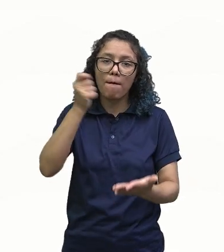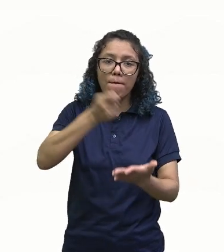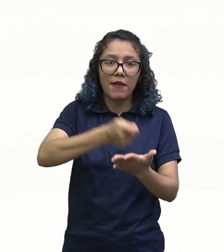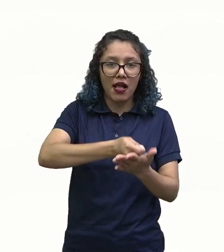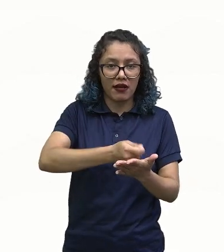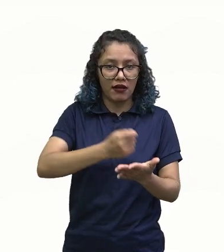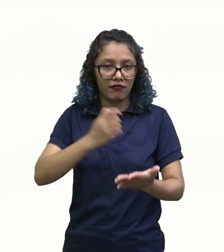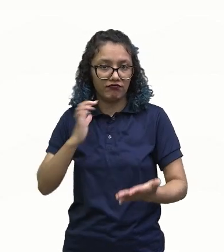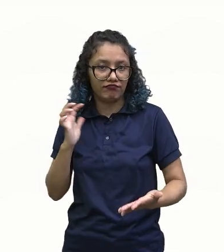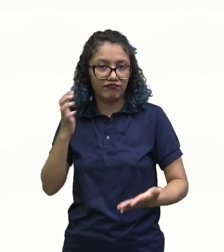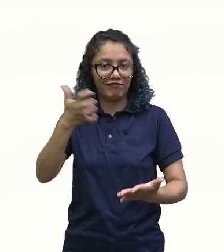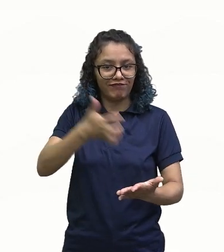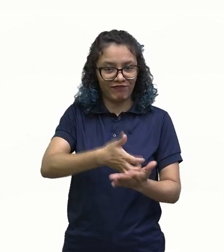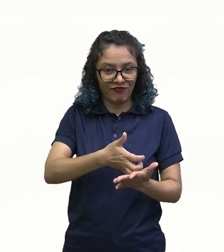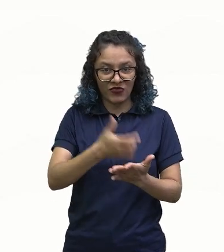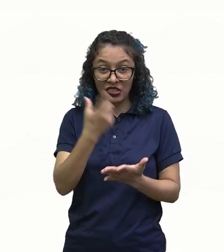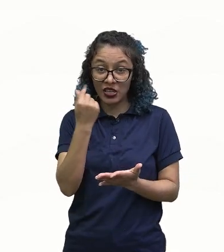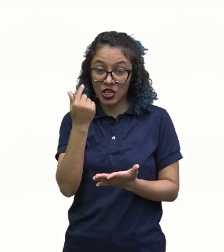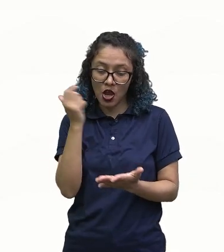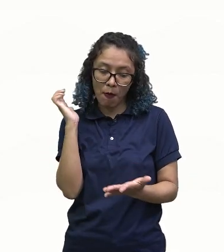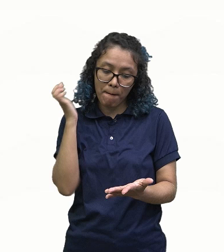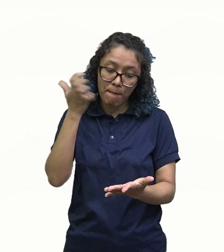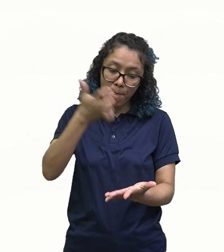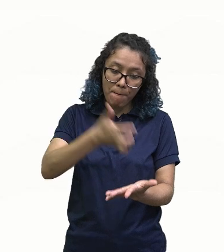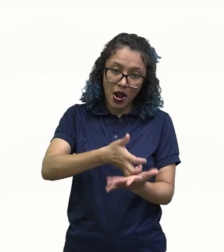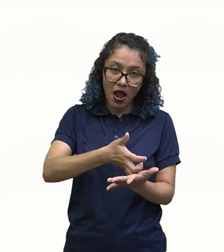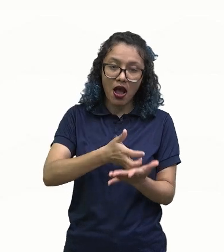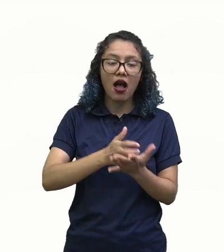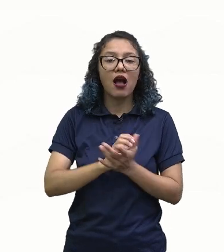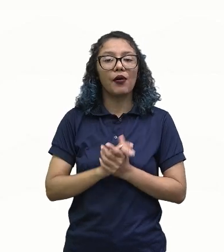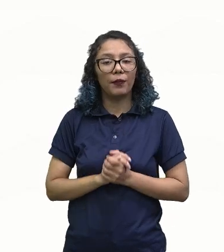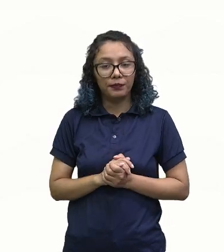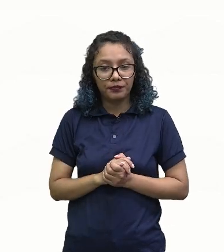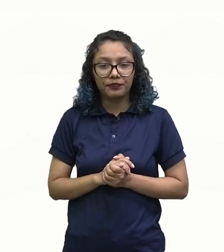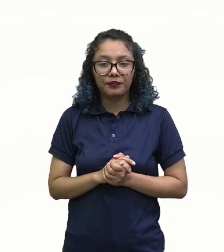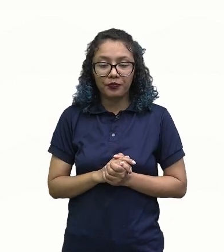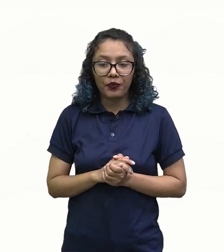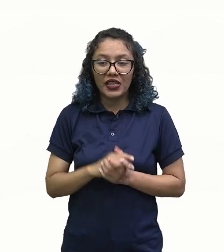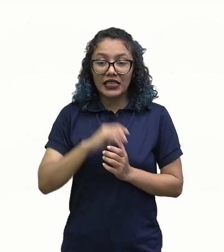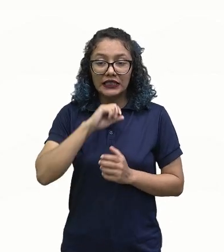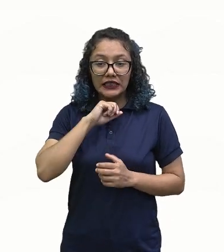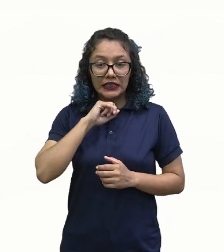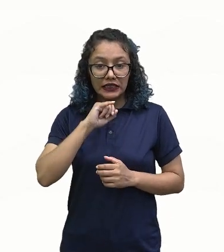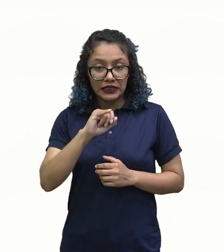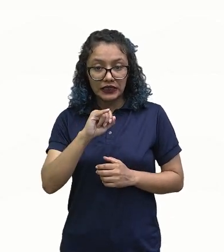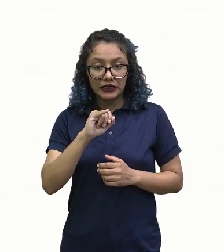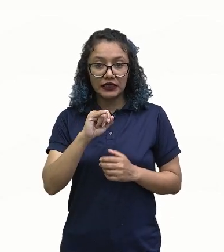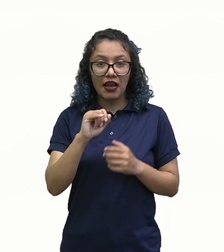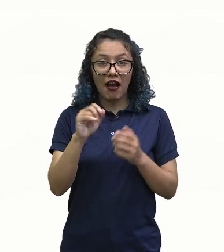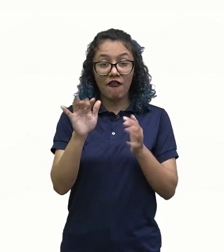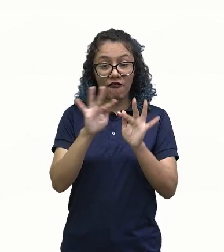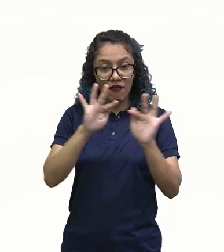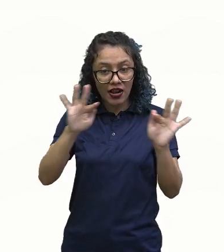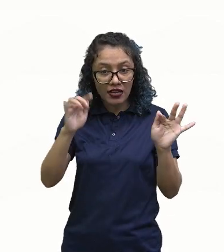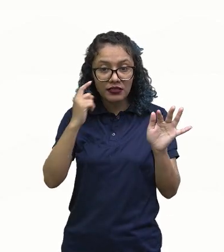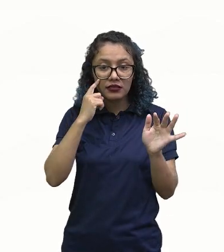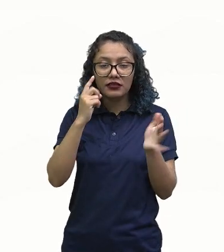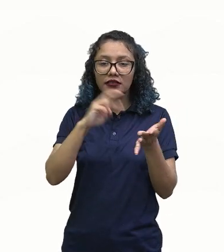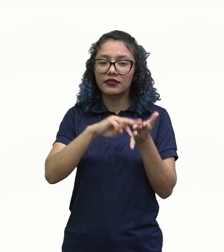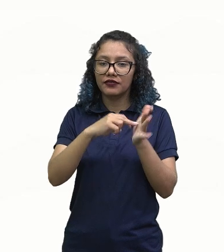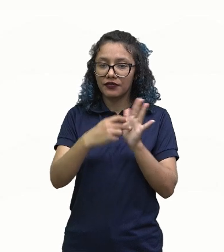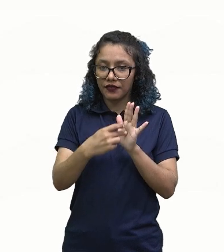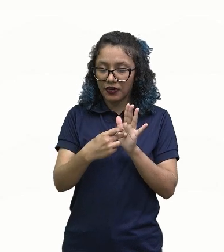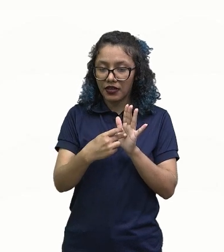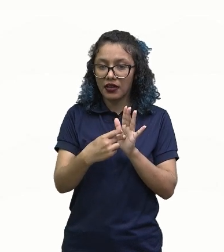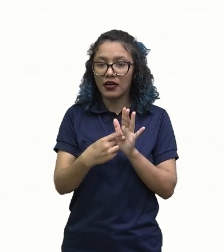pagamento em dinheiro, né? Então, se o sentido da frase está